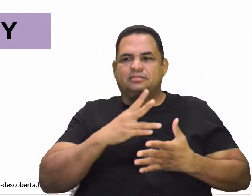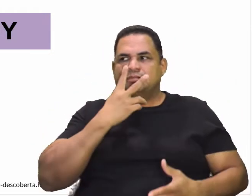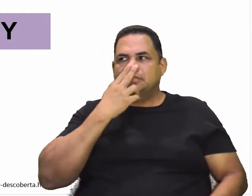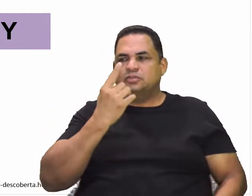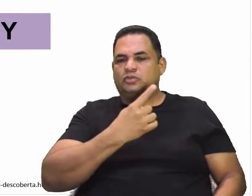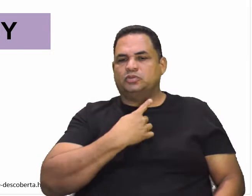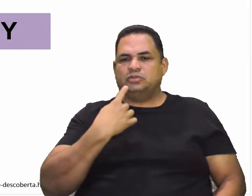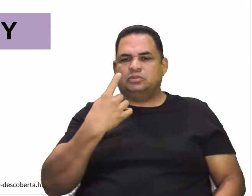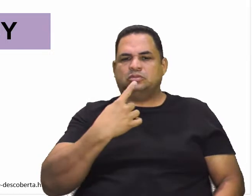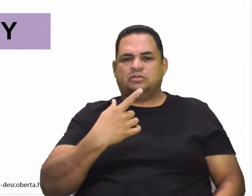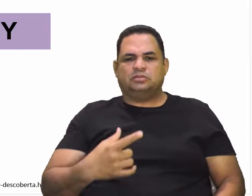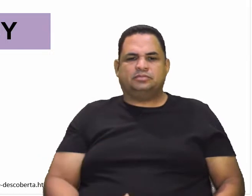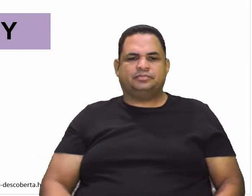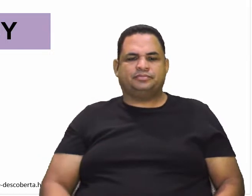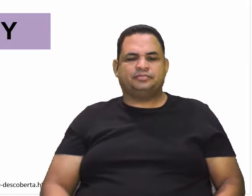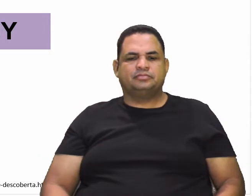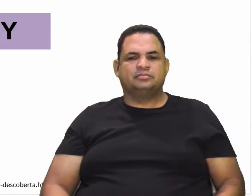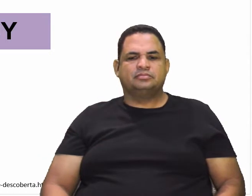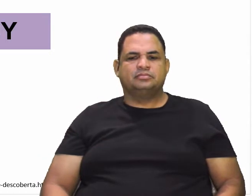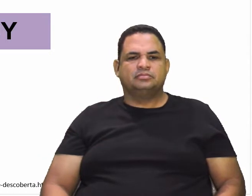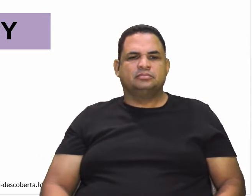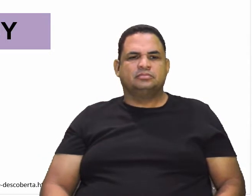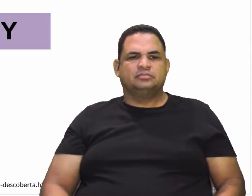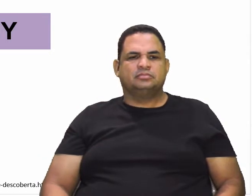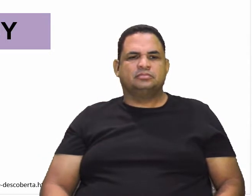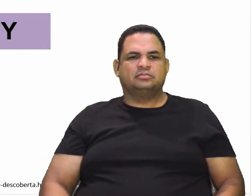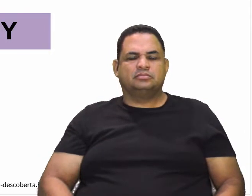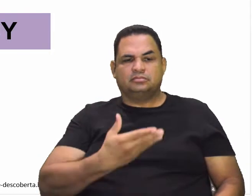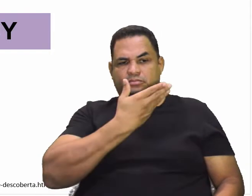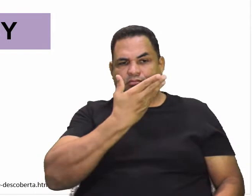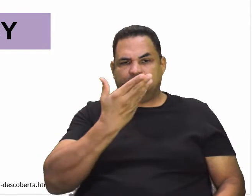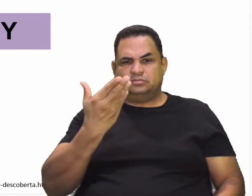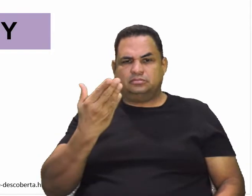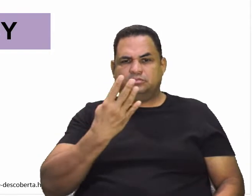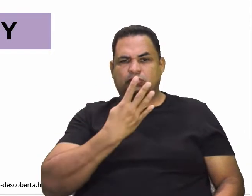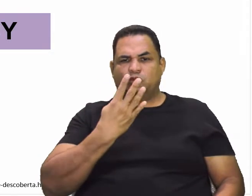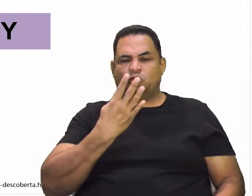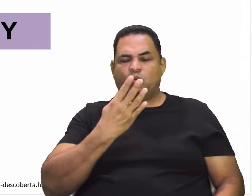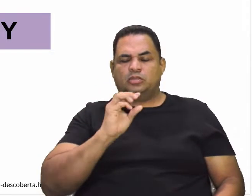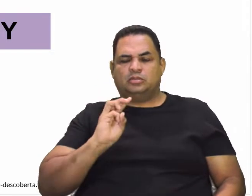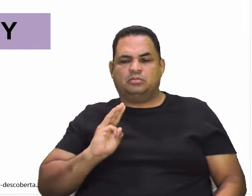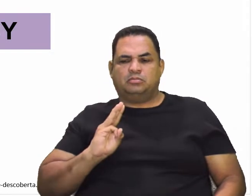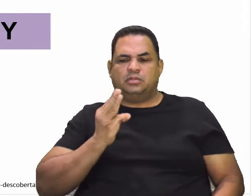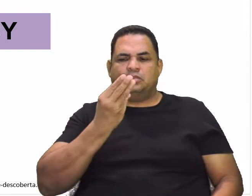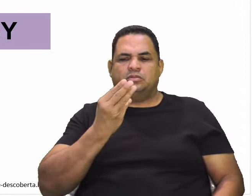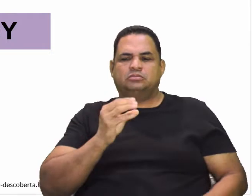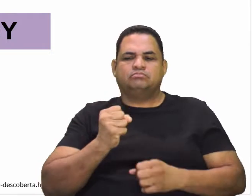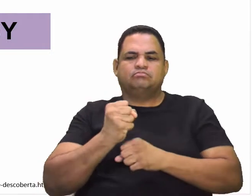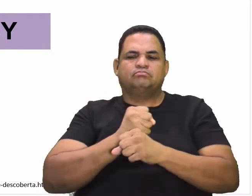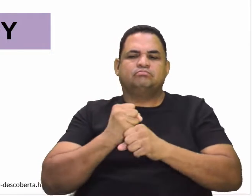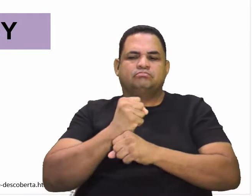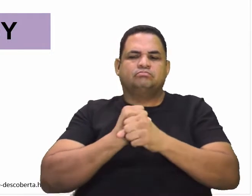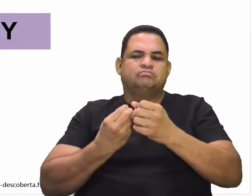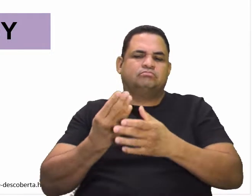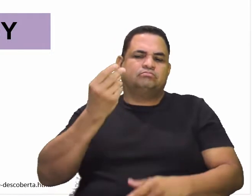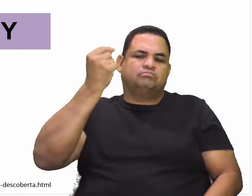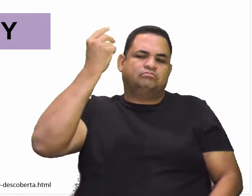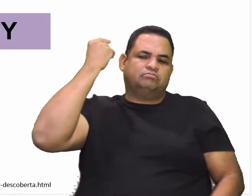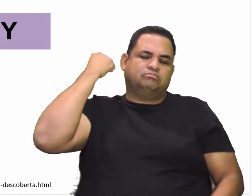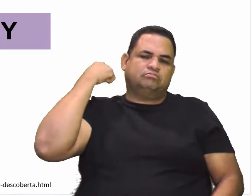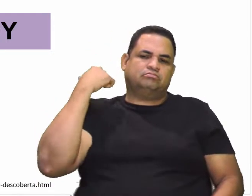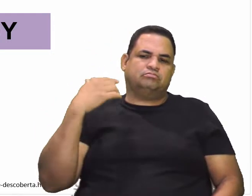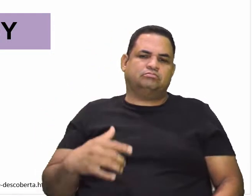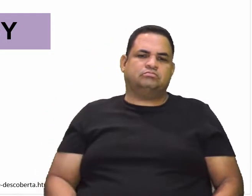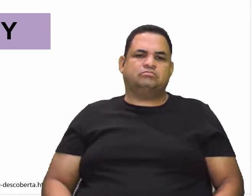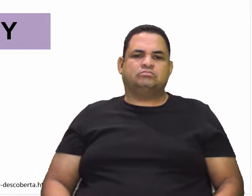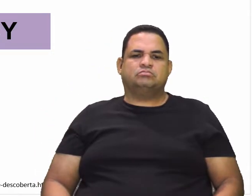O primeiro aqui que nós vamos estudar são os Australopithecus, 4 milhões de anos atrás. E o